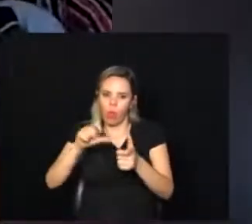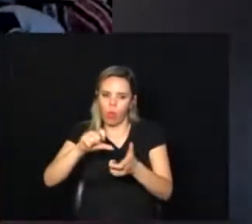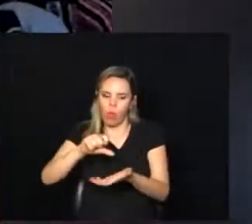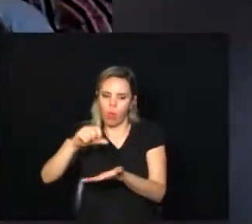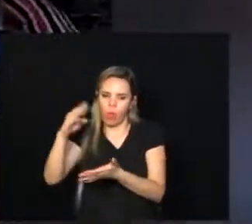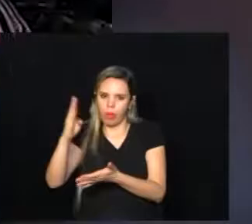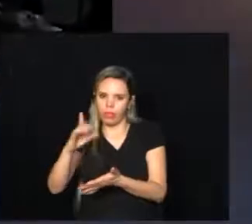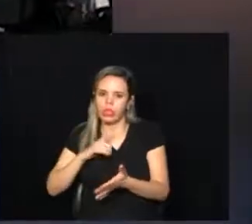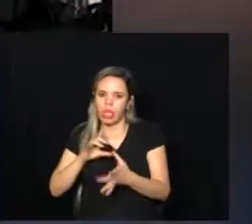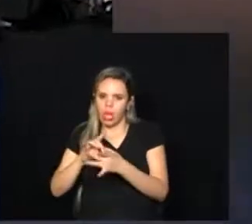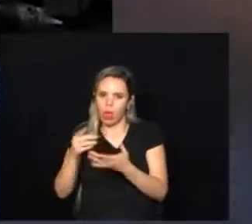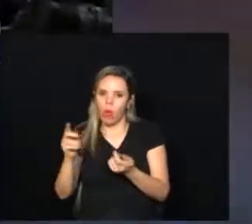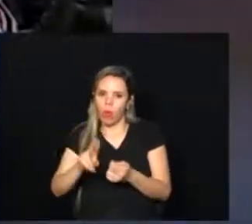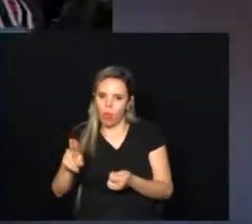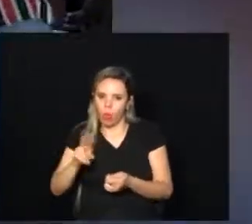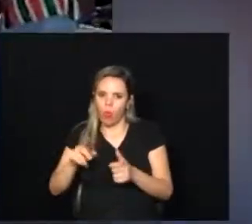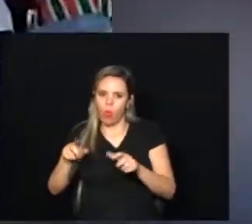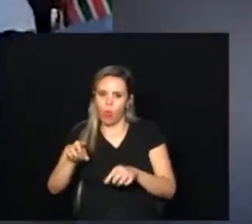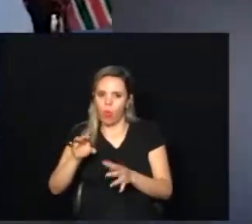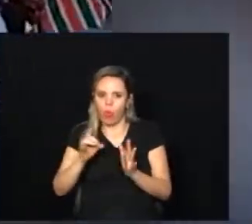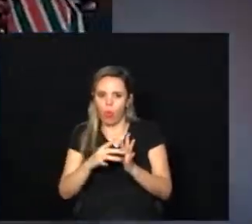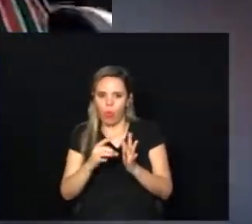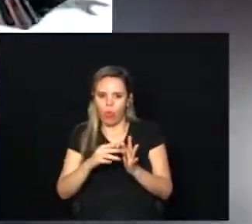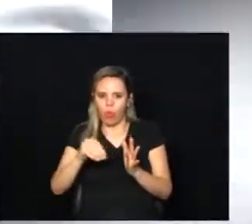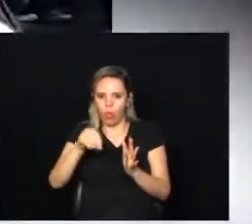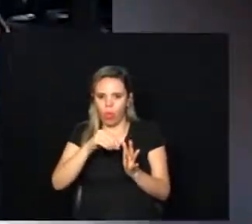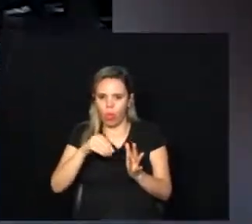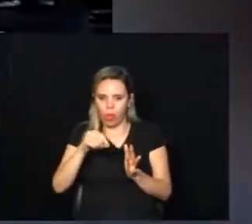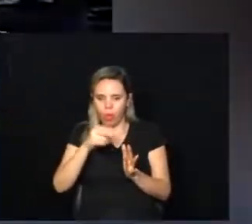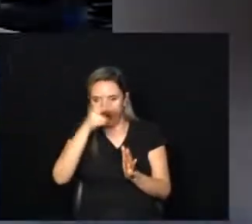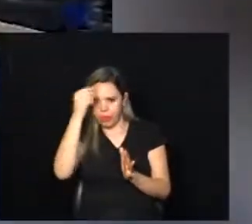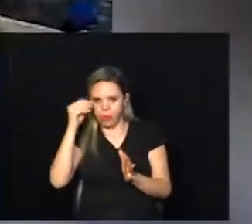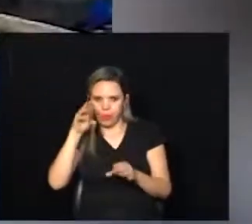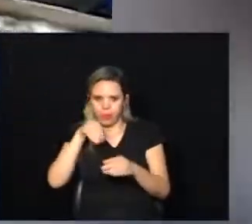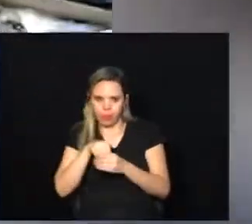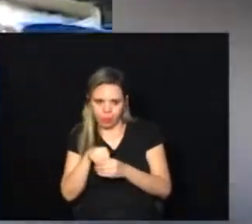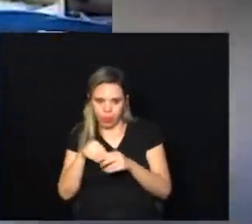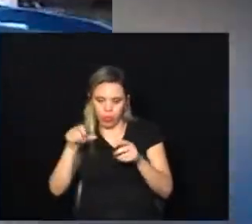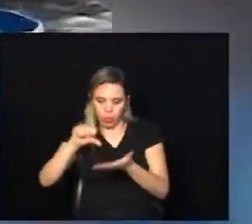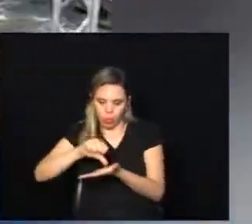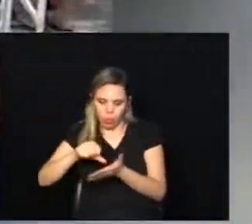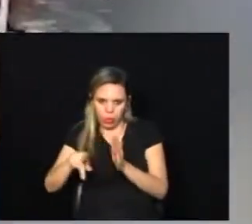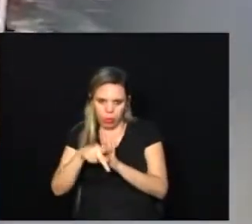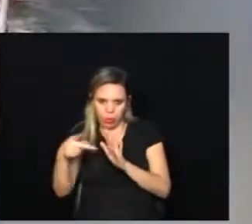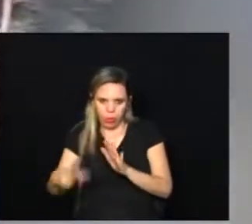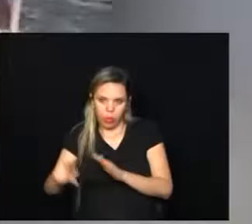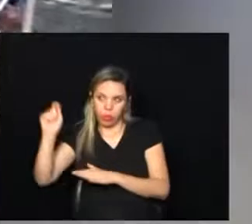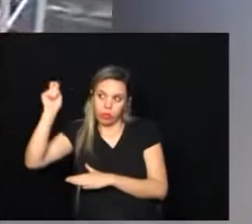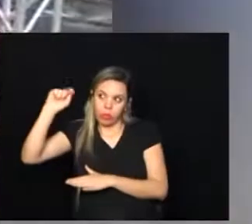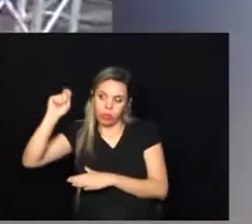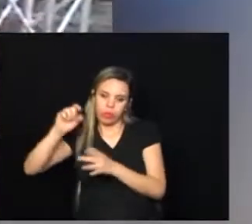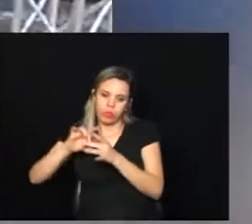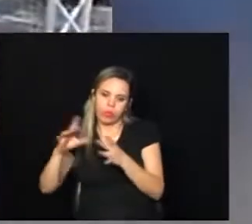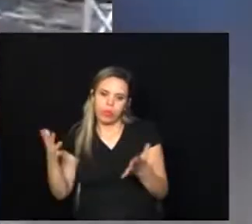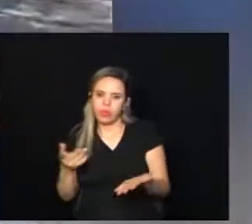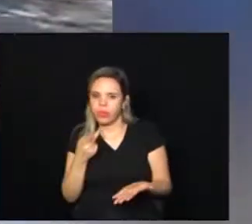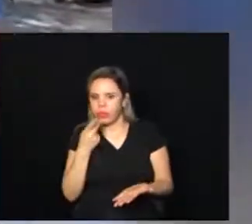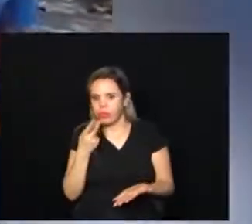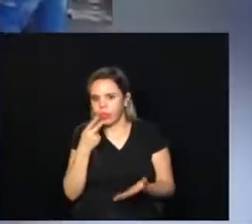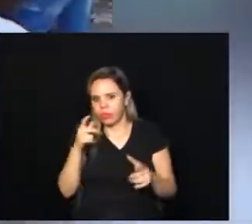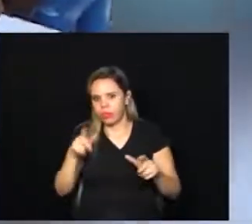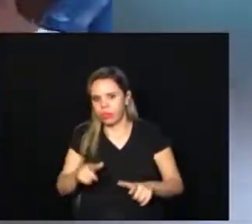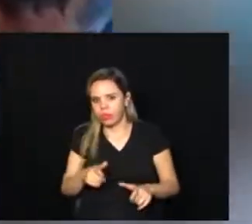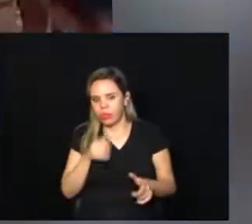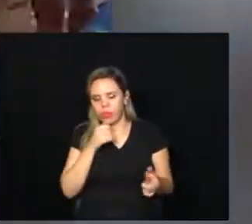Brasil que têm autorização para usar, de prefeituras, só que é praticado dentro do pipódromo. Que nem eu tinha falado para você, como se fosse um instante de